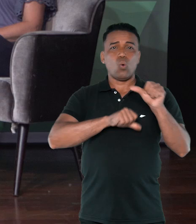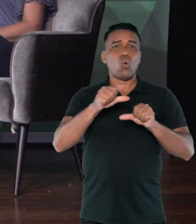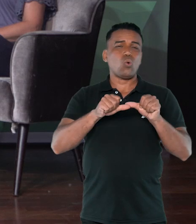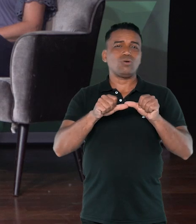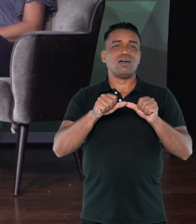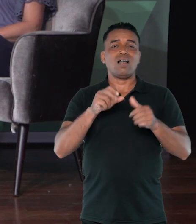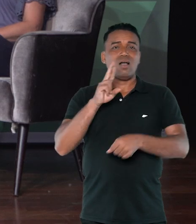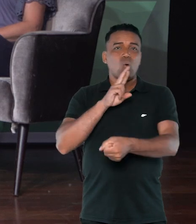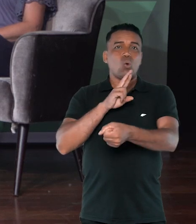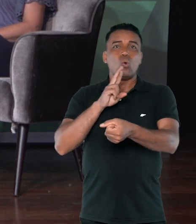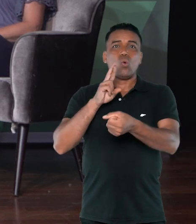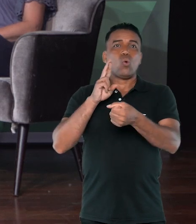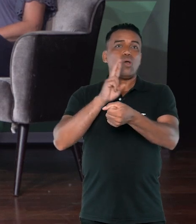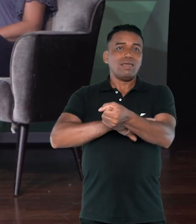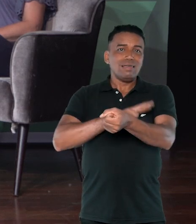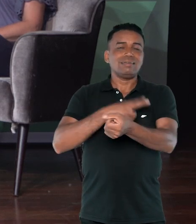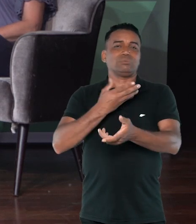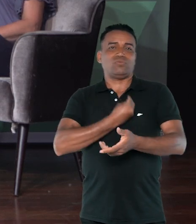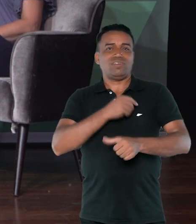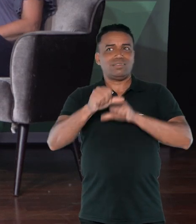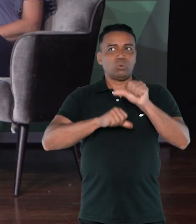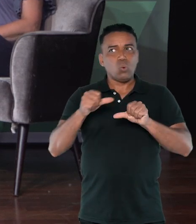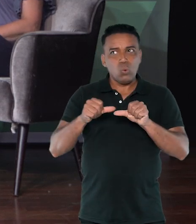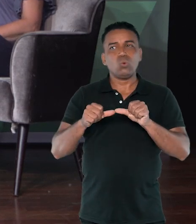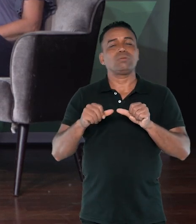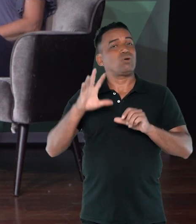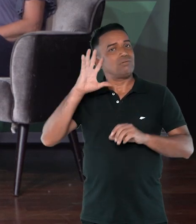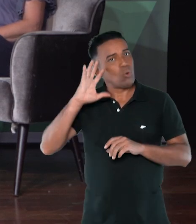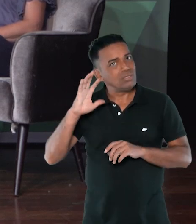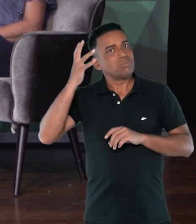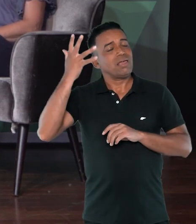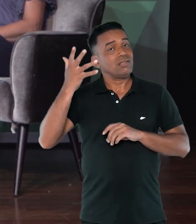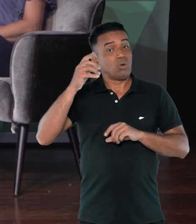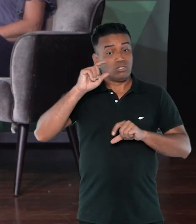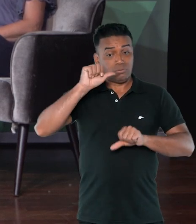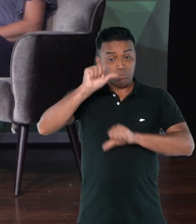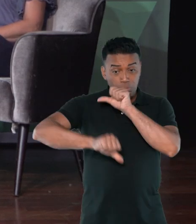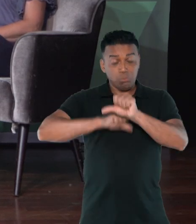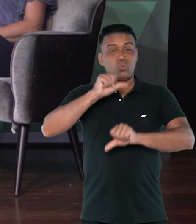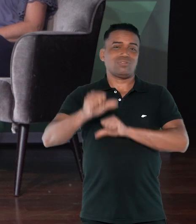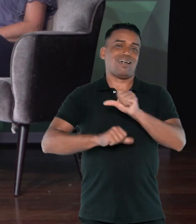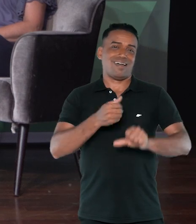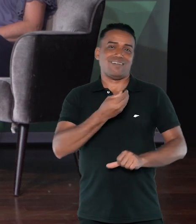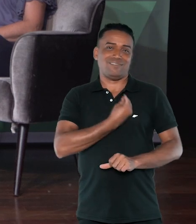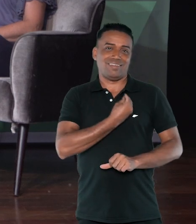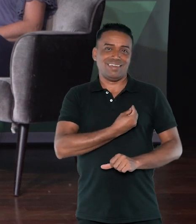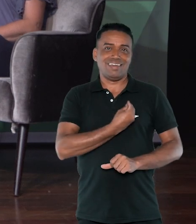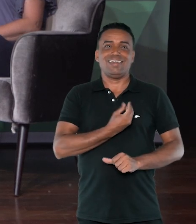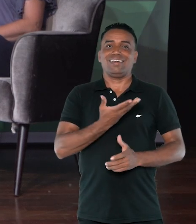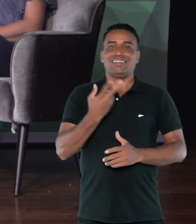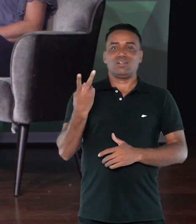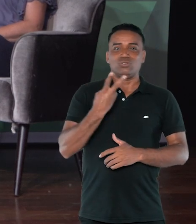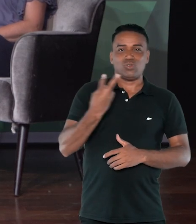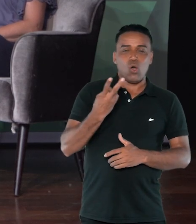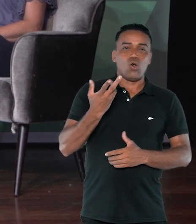né, os seus laços de amor. Essa história é muito engraçada, né? É de um casal que ele vai